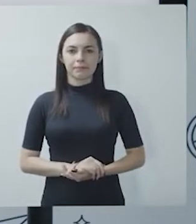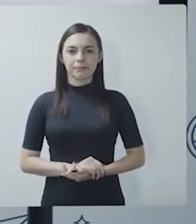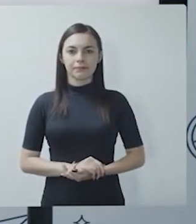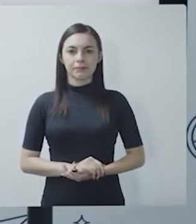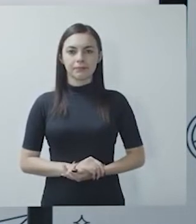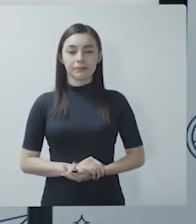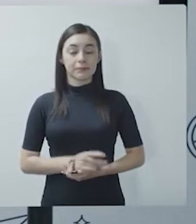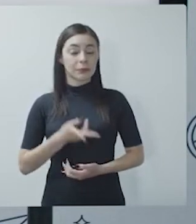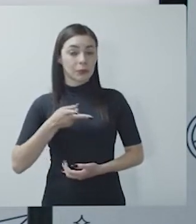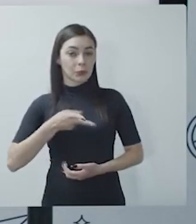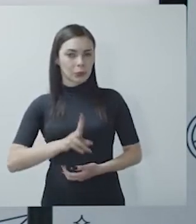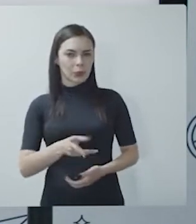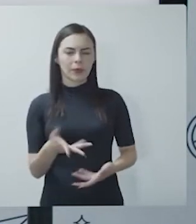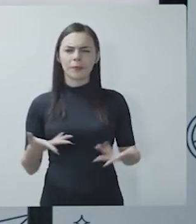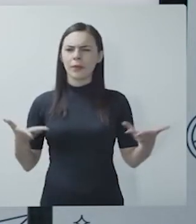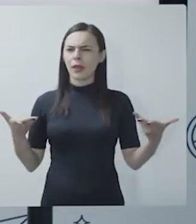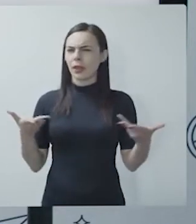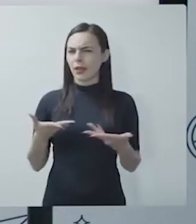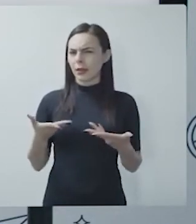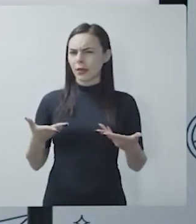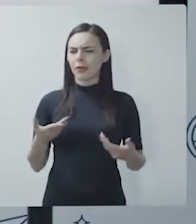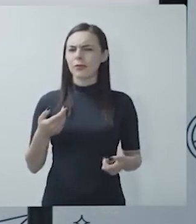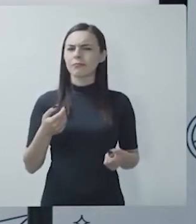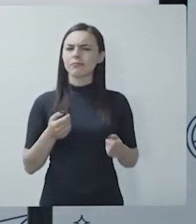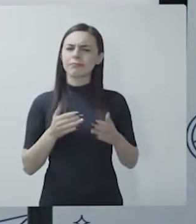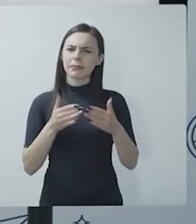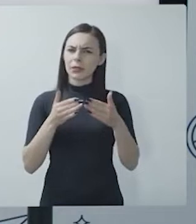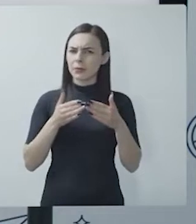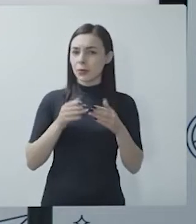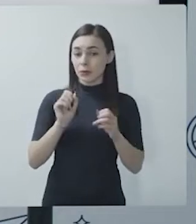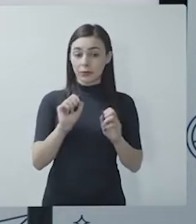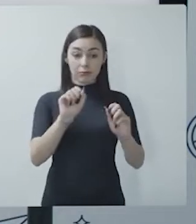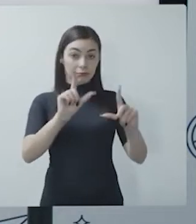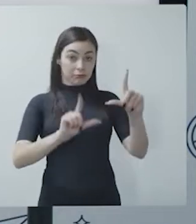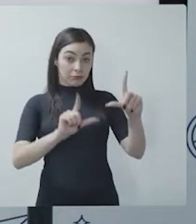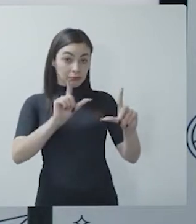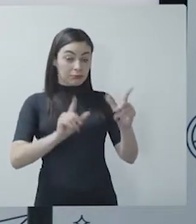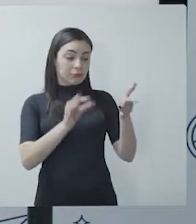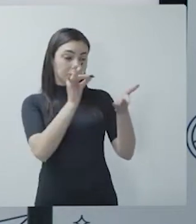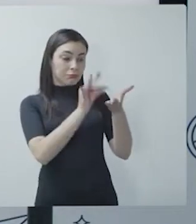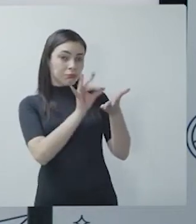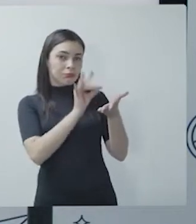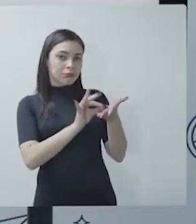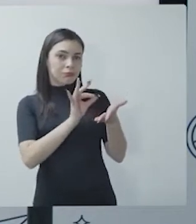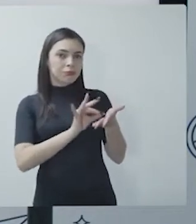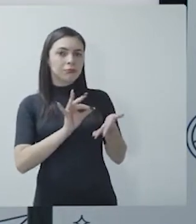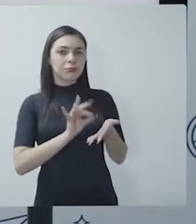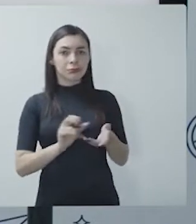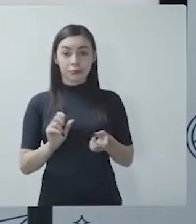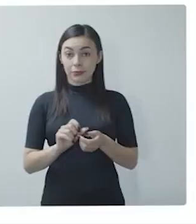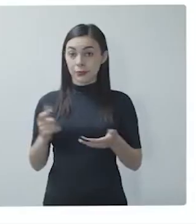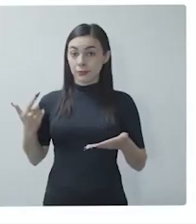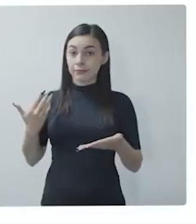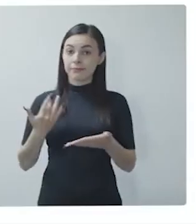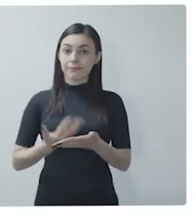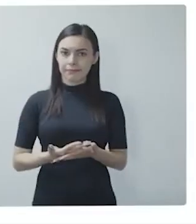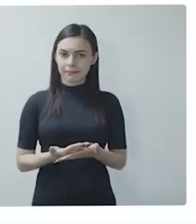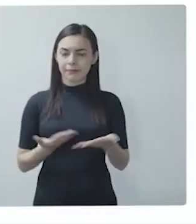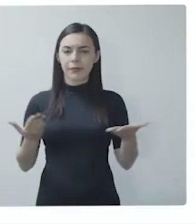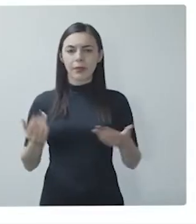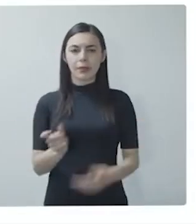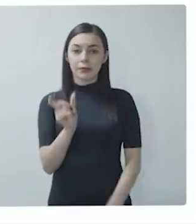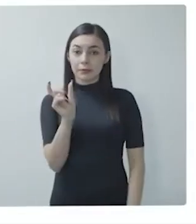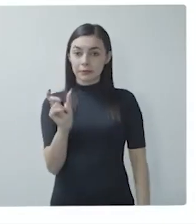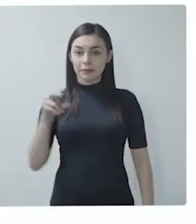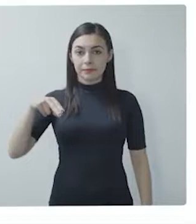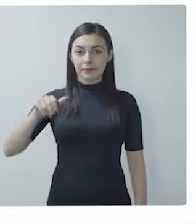E vamos lá. Agora eu quero que vocês confiram na tela tudo que a gente fez agora. Vamos lá. Temos a